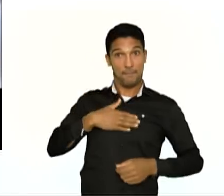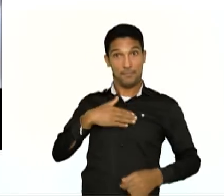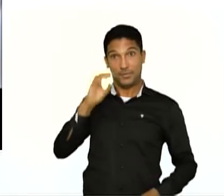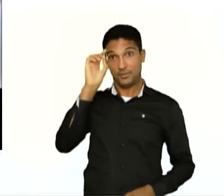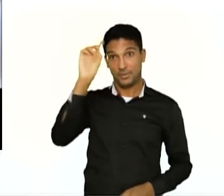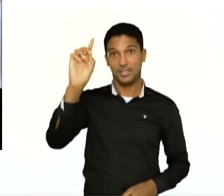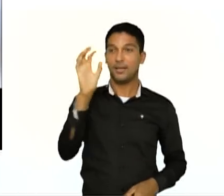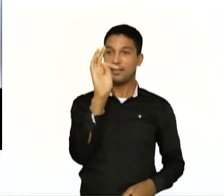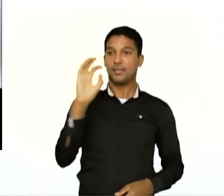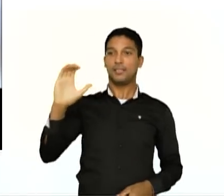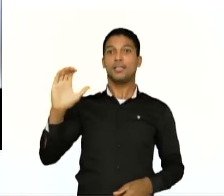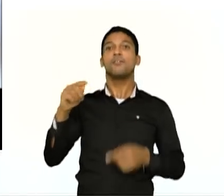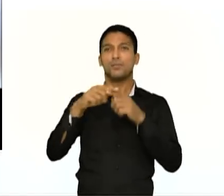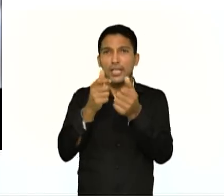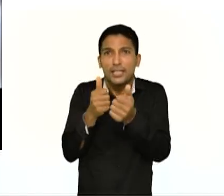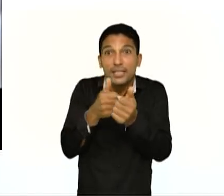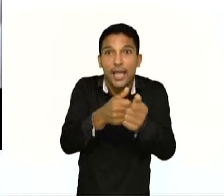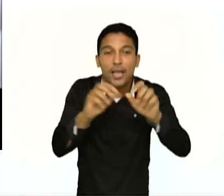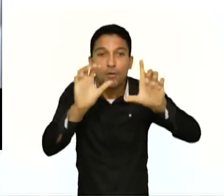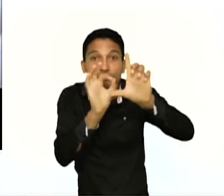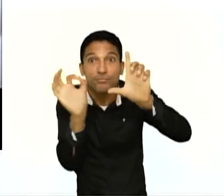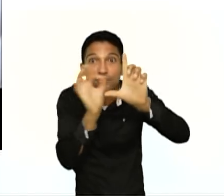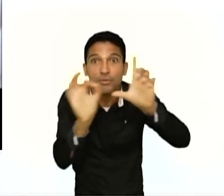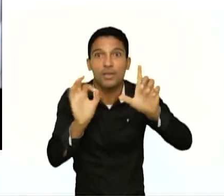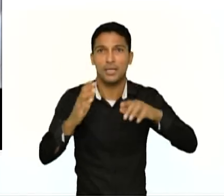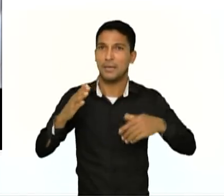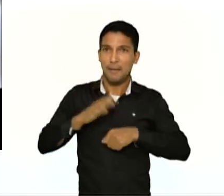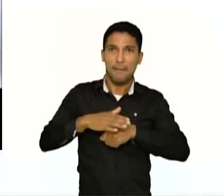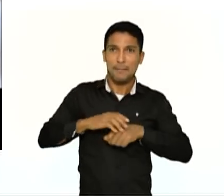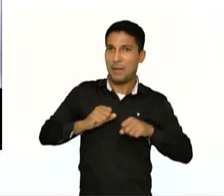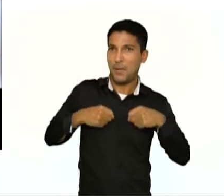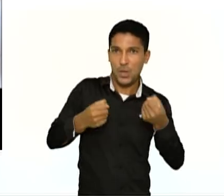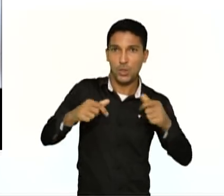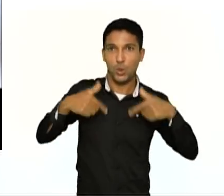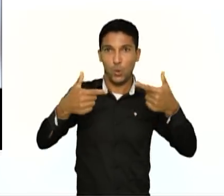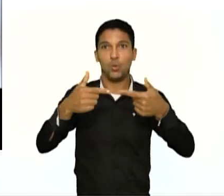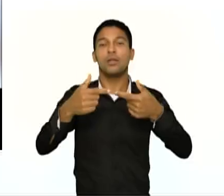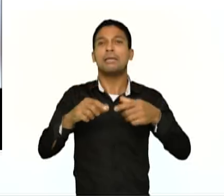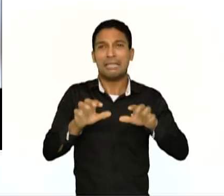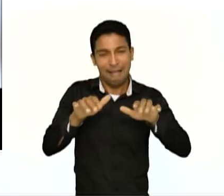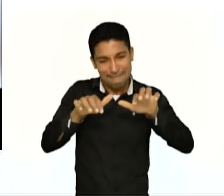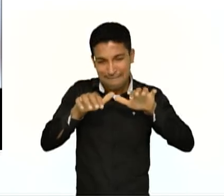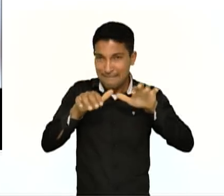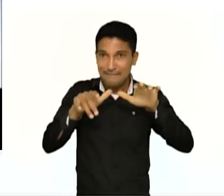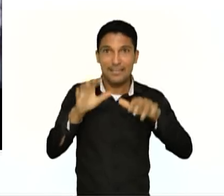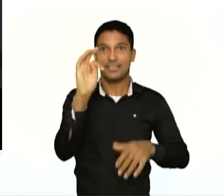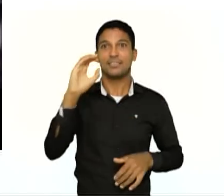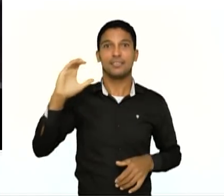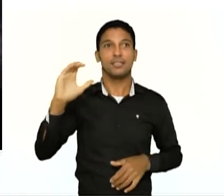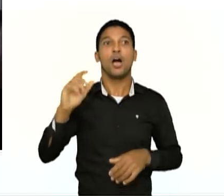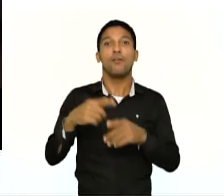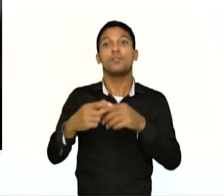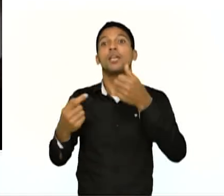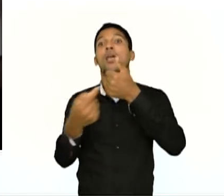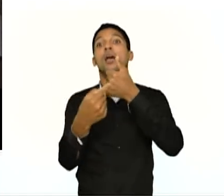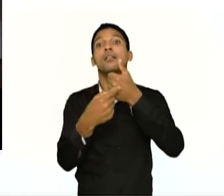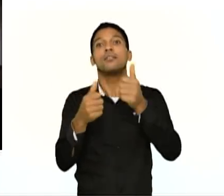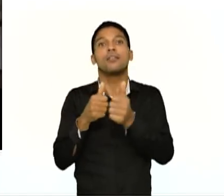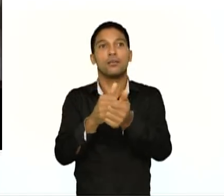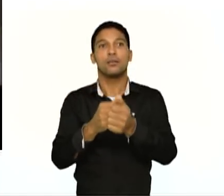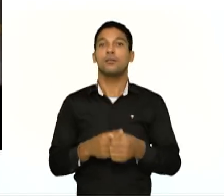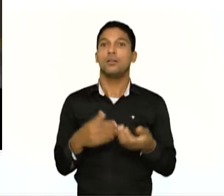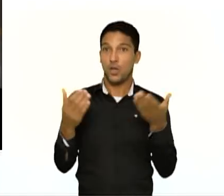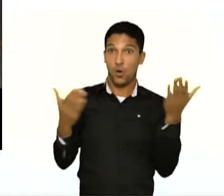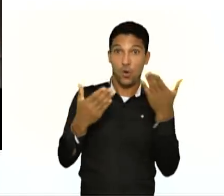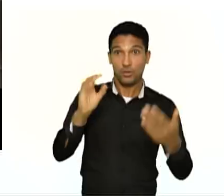estão me acompanhando direitinho. A minha luta pra fazer esse TCC. Vou deixar um Instagram aqui, não deixe de me seguir lá. Hoje é dia